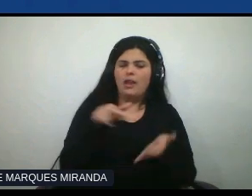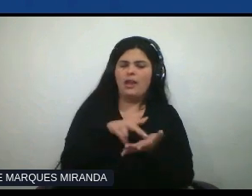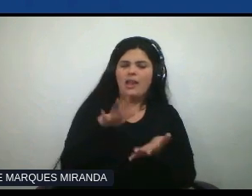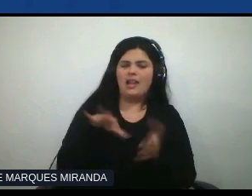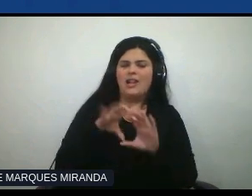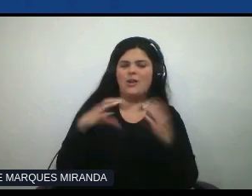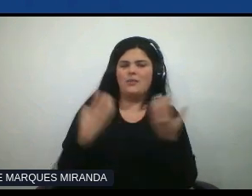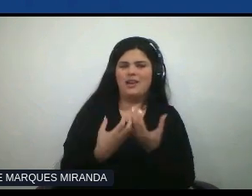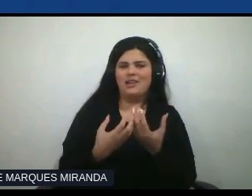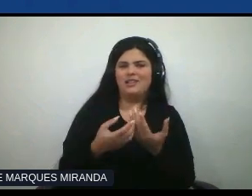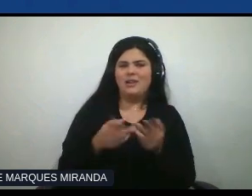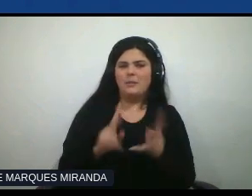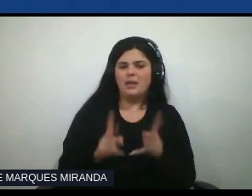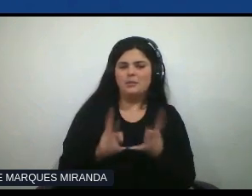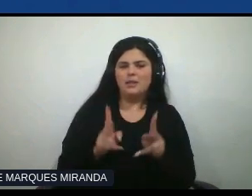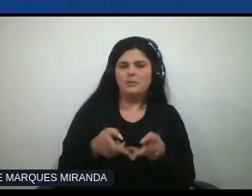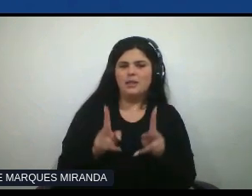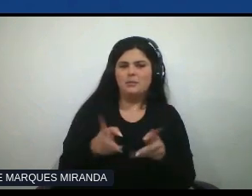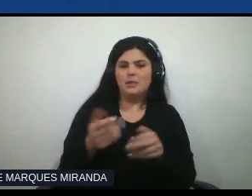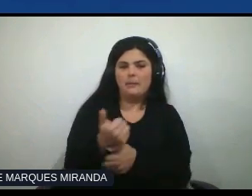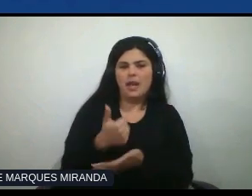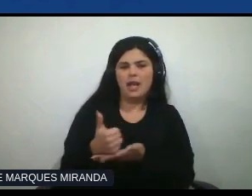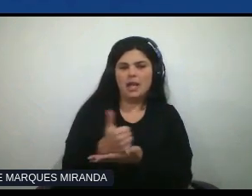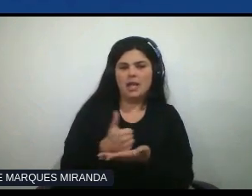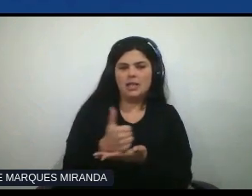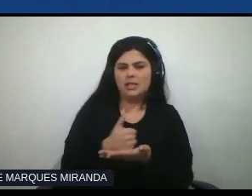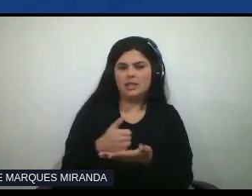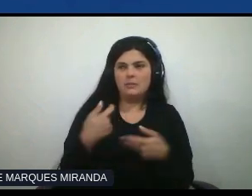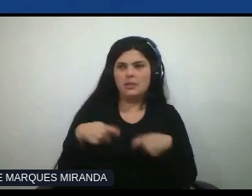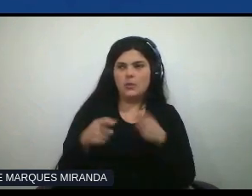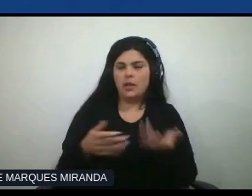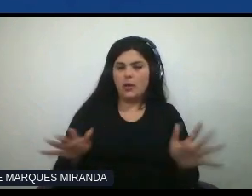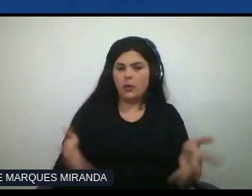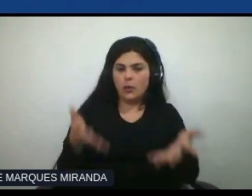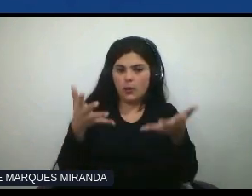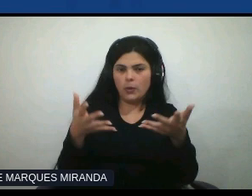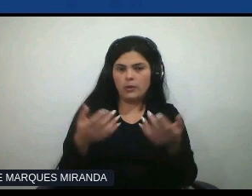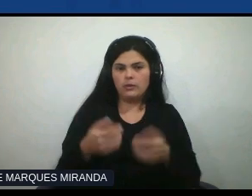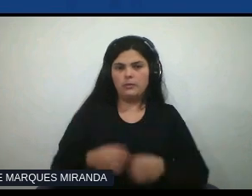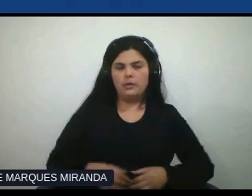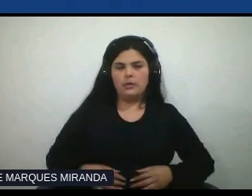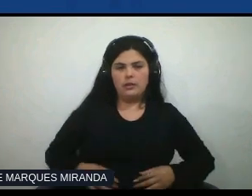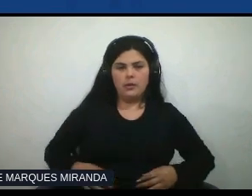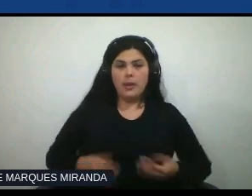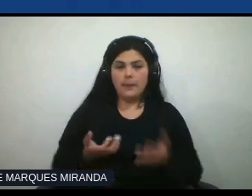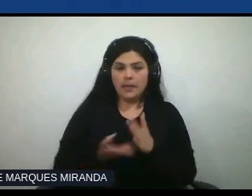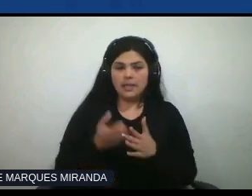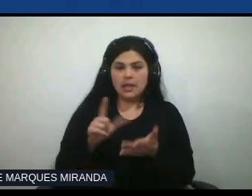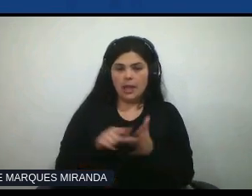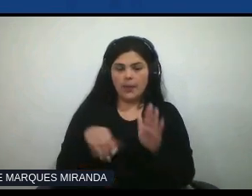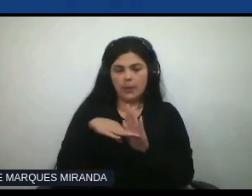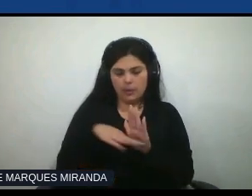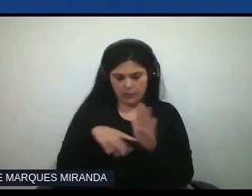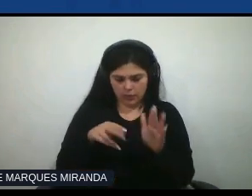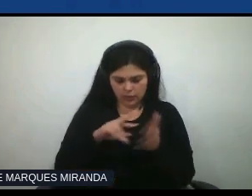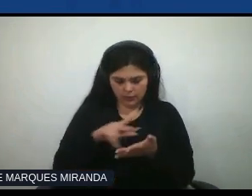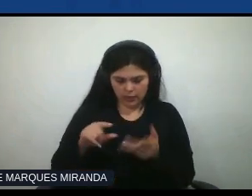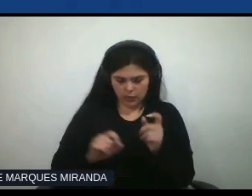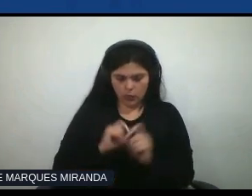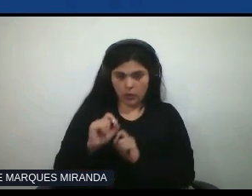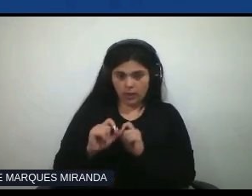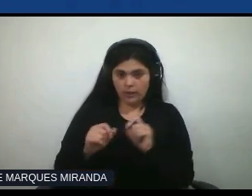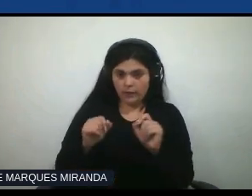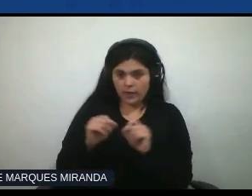comunidade. A gente está sempre sendo aqui aquela base. A gente tem que ser aquele grupo que, e essas empresas têm esse programa de diversidade, que é como